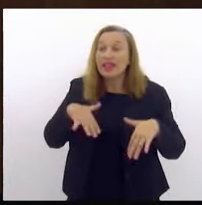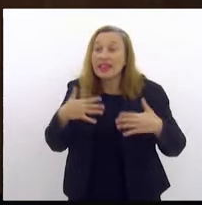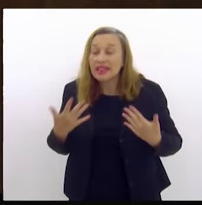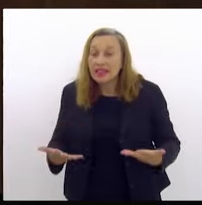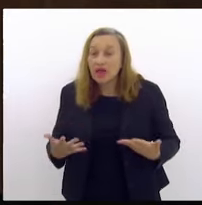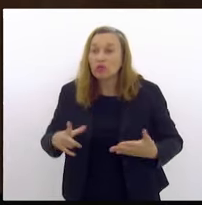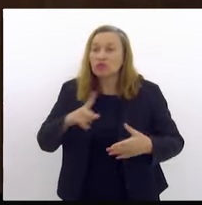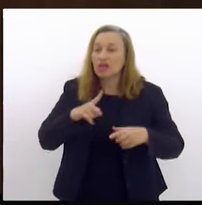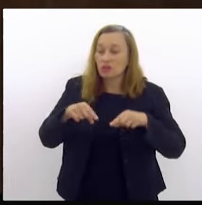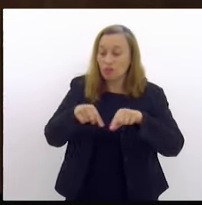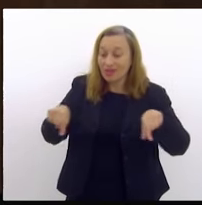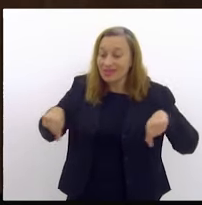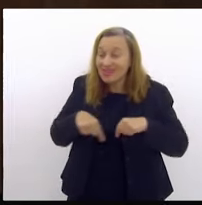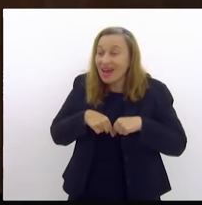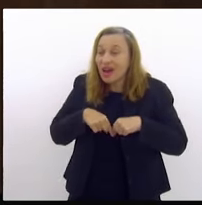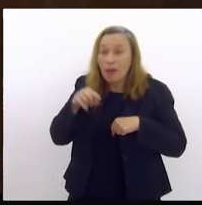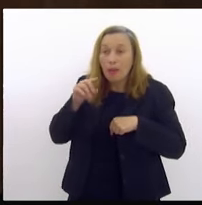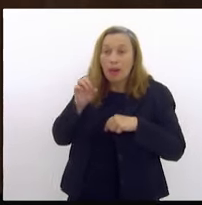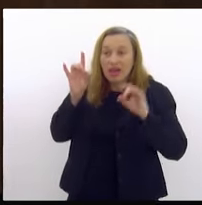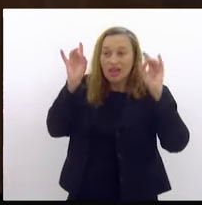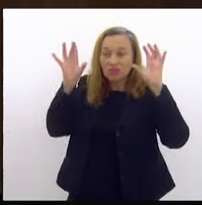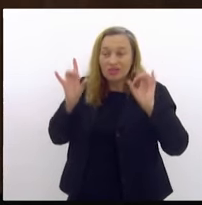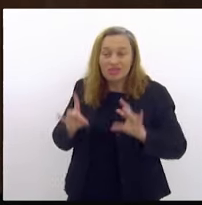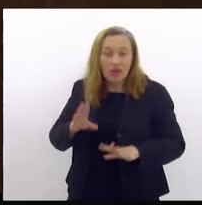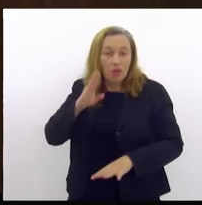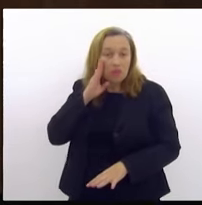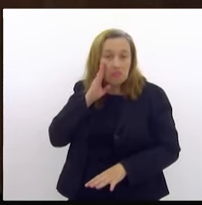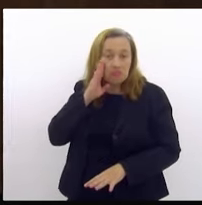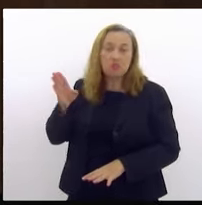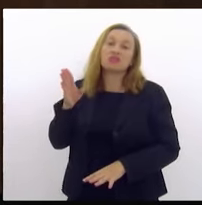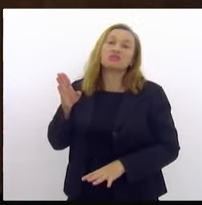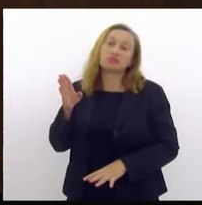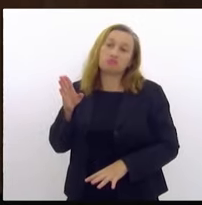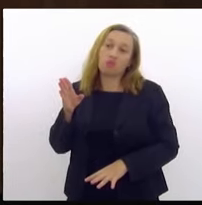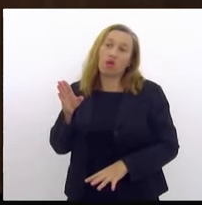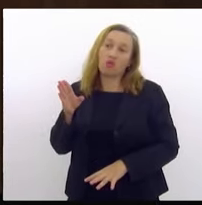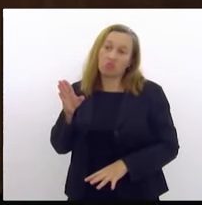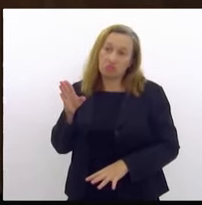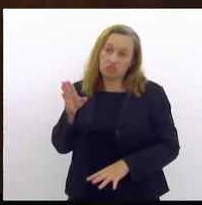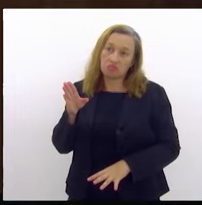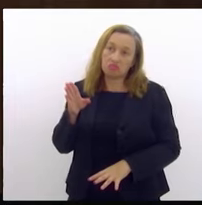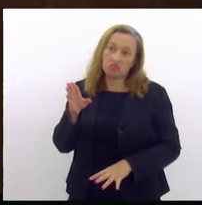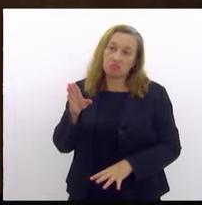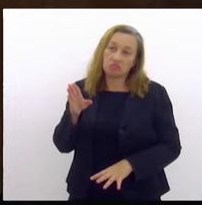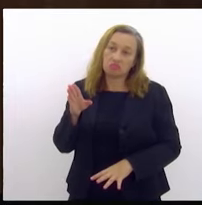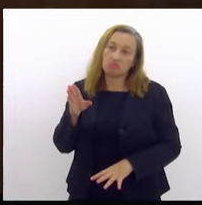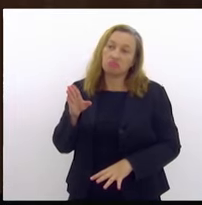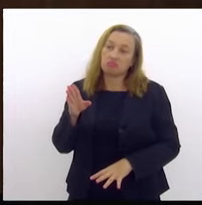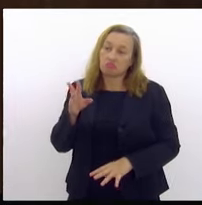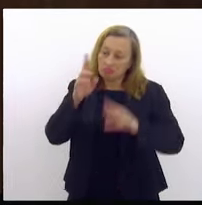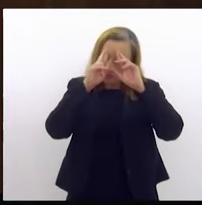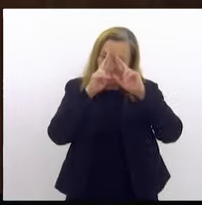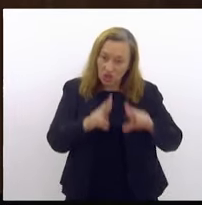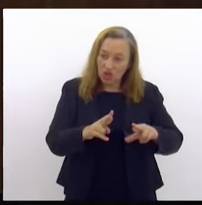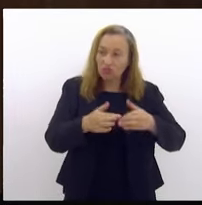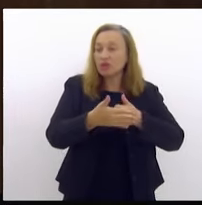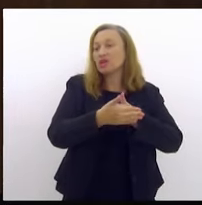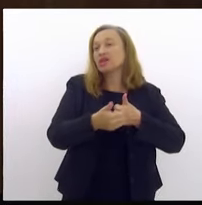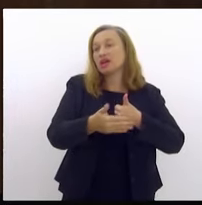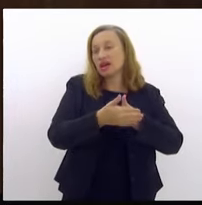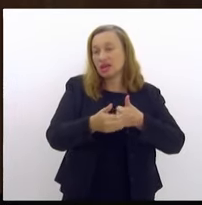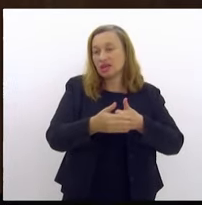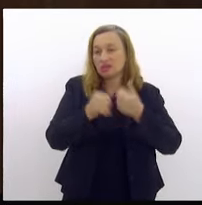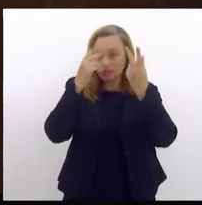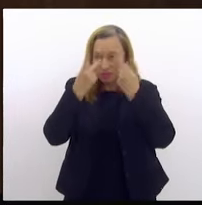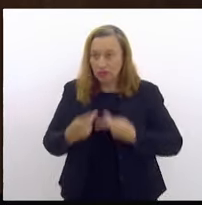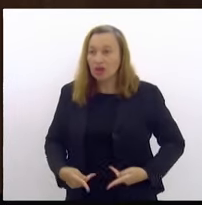essa sala, né, é absolutamente uma questão de consideração, de carinho e de